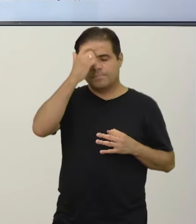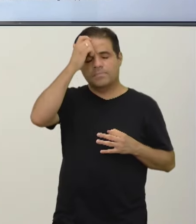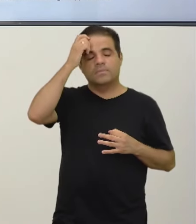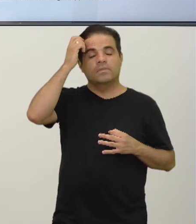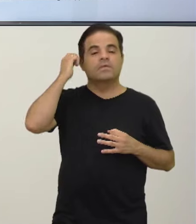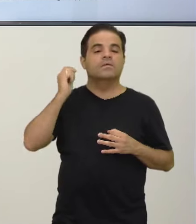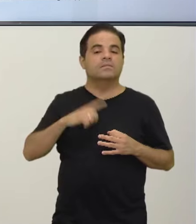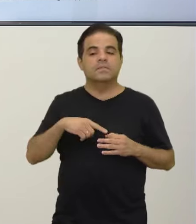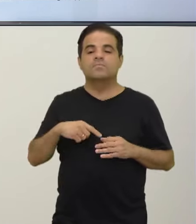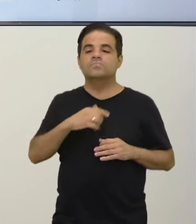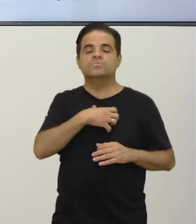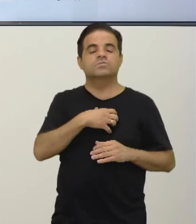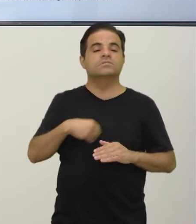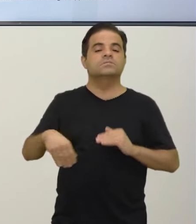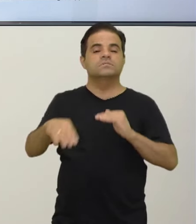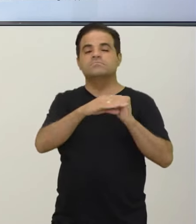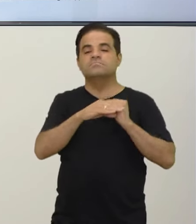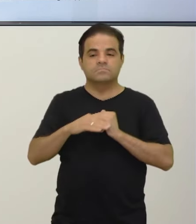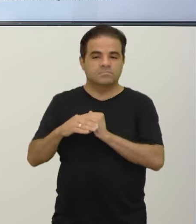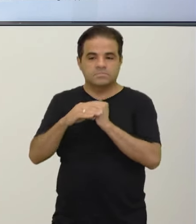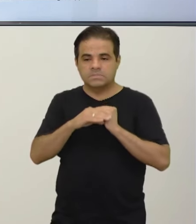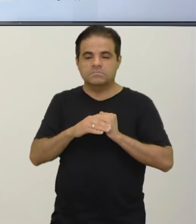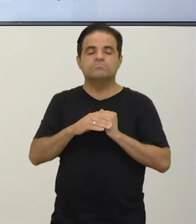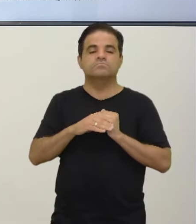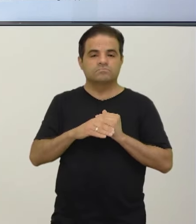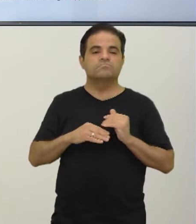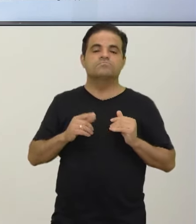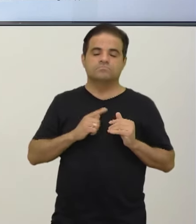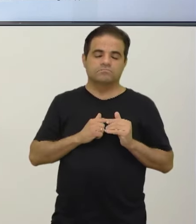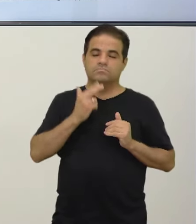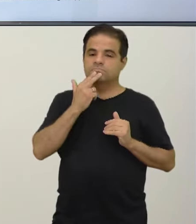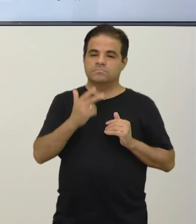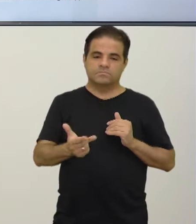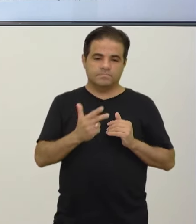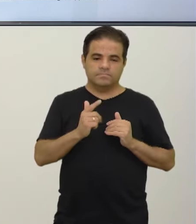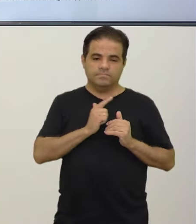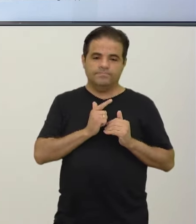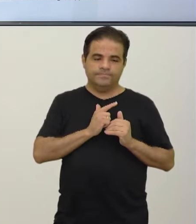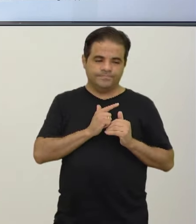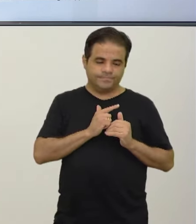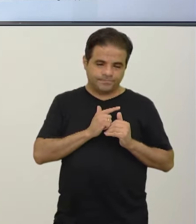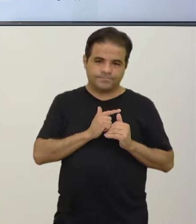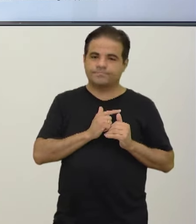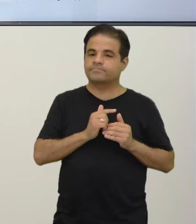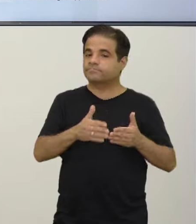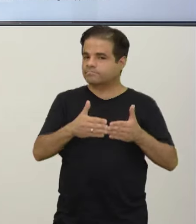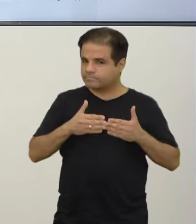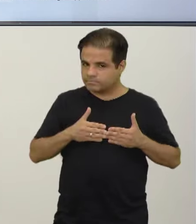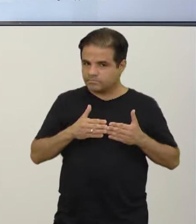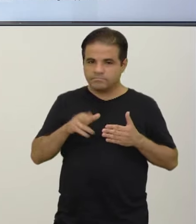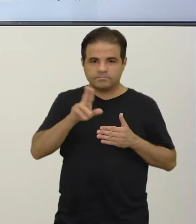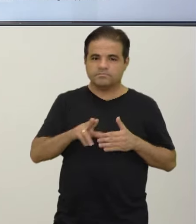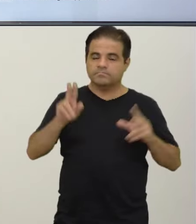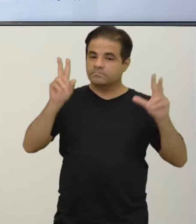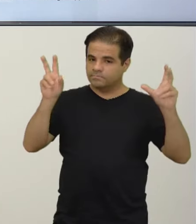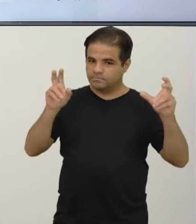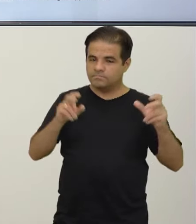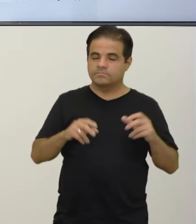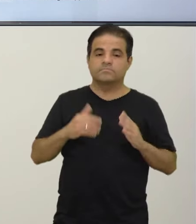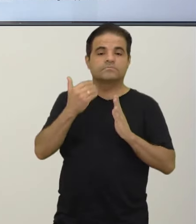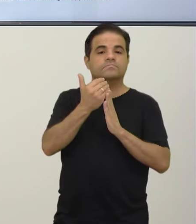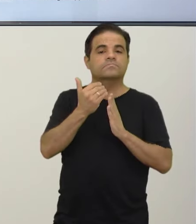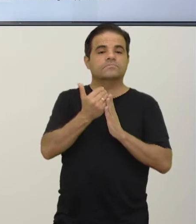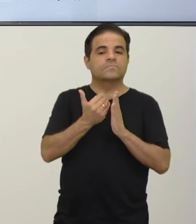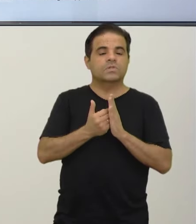tem uma norma padrão. Temos uma norma padrão da língua, tá? E, por favor, a gente não usa mais o termo norma culta, é